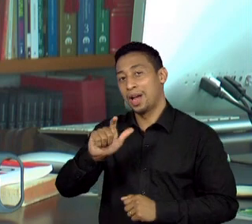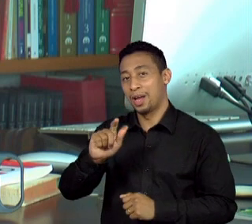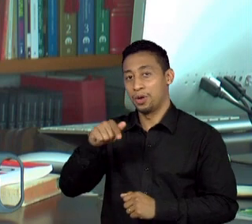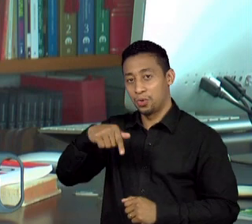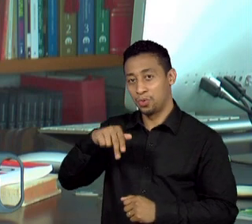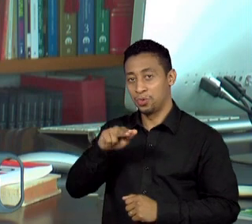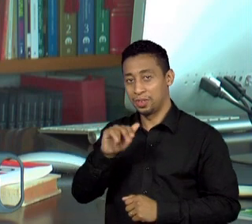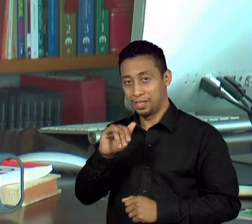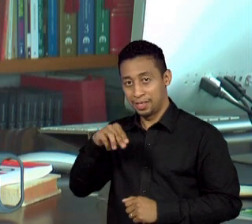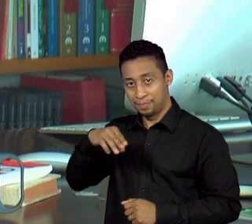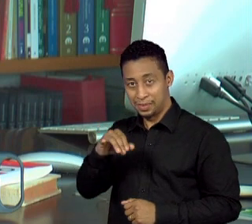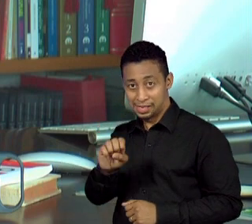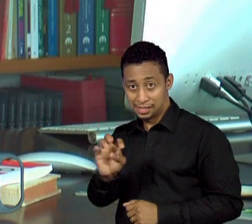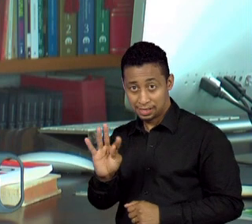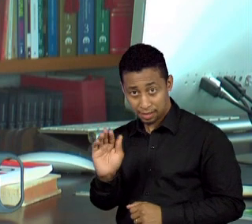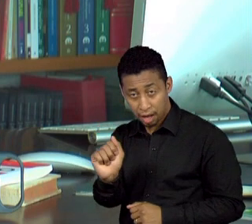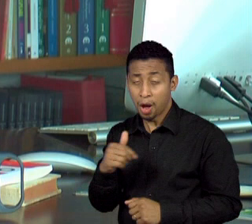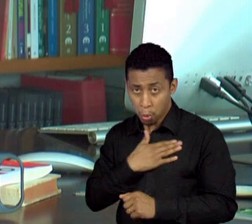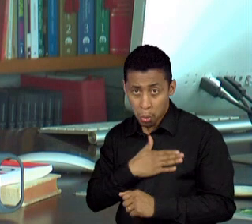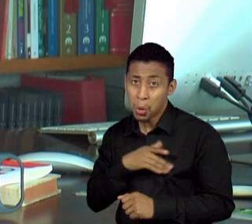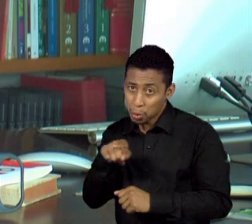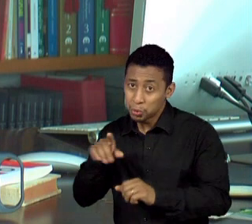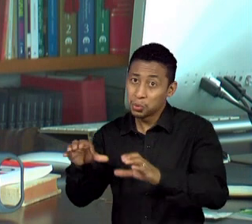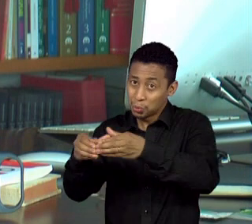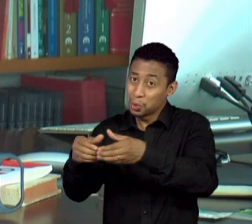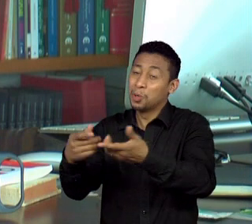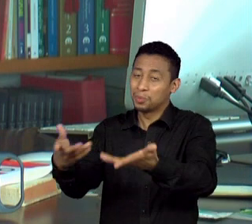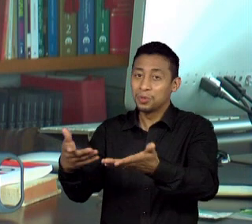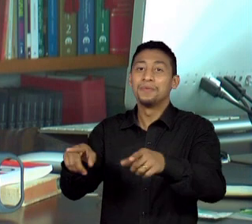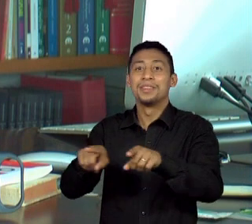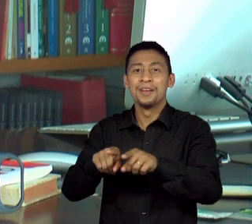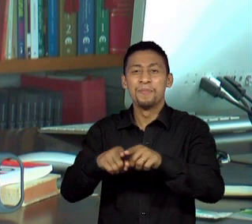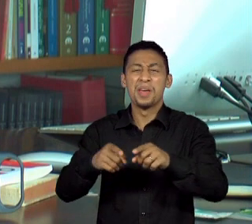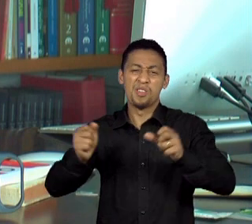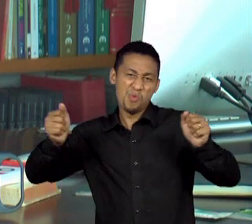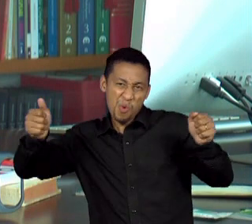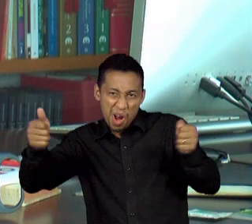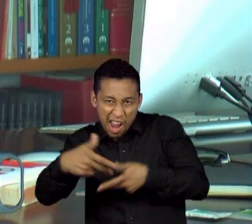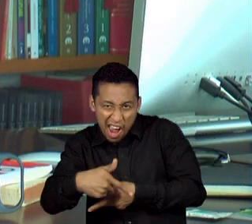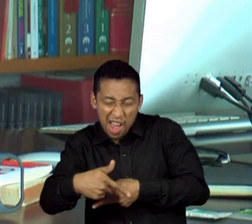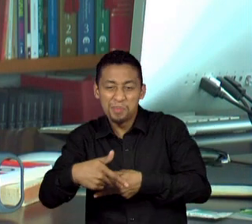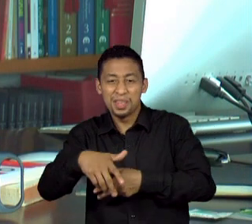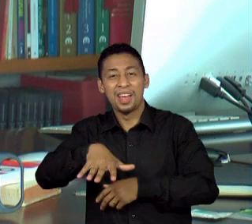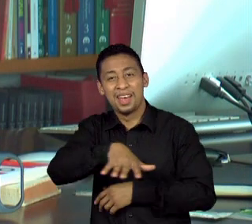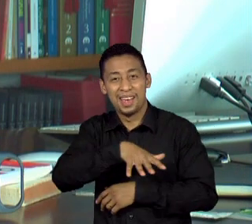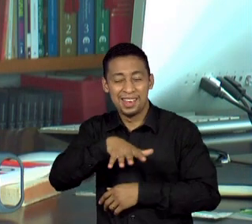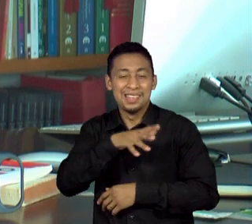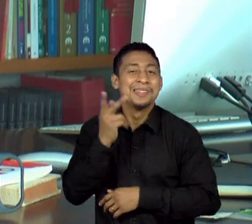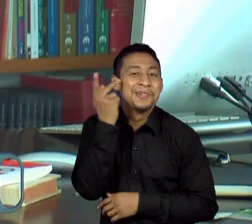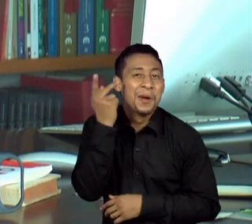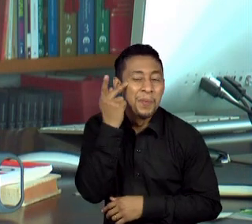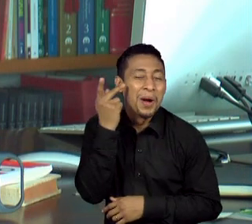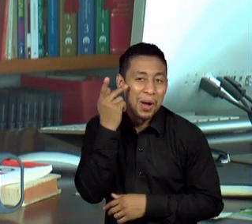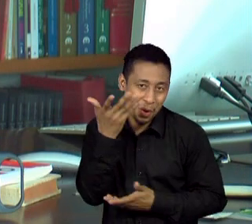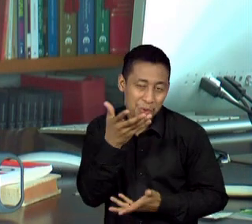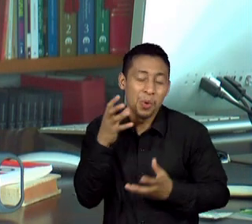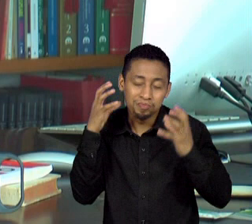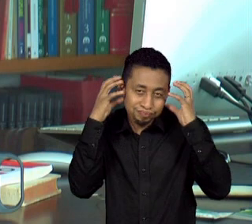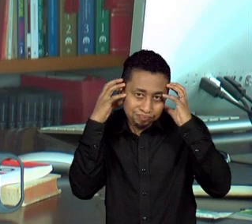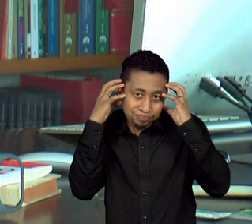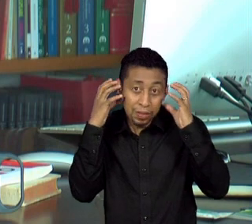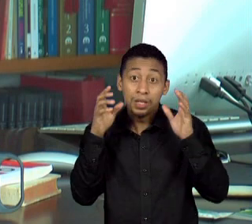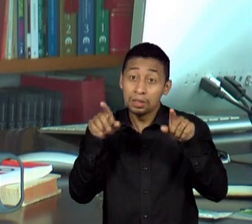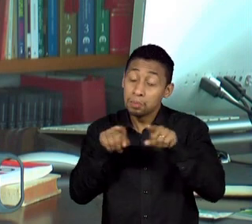música de todo... Fé no Pobre Louco é um rap paulista que eu gosto muito. E eu tenho